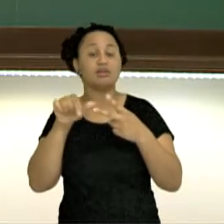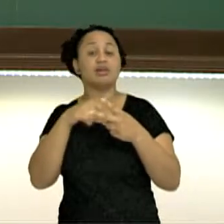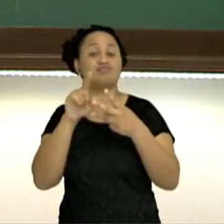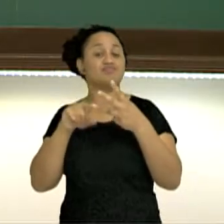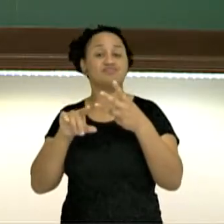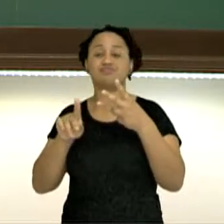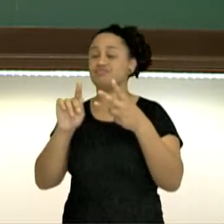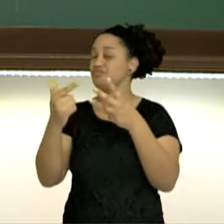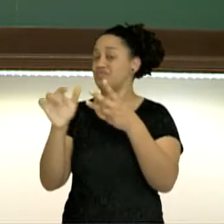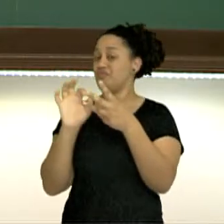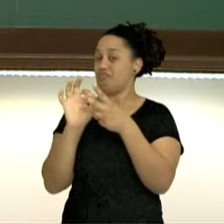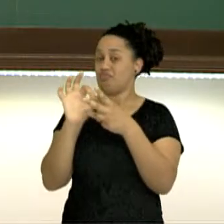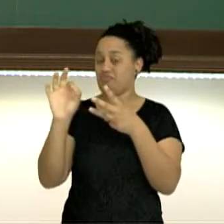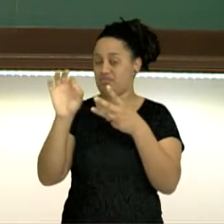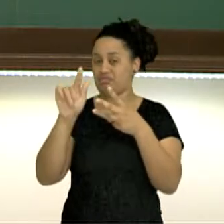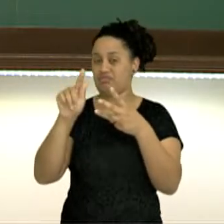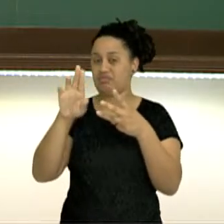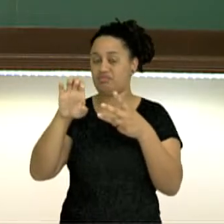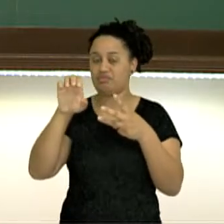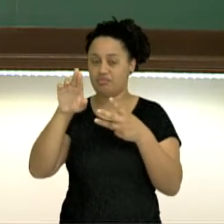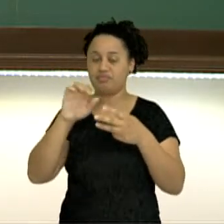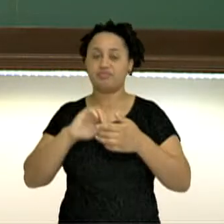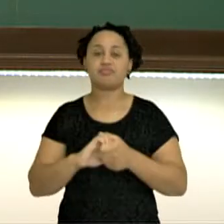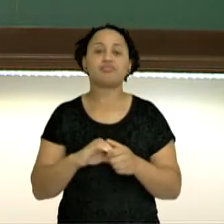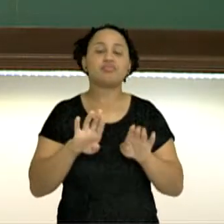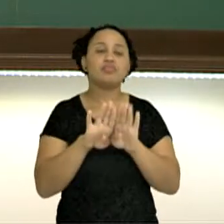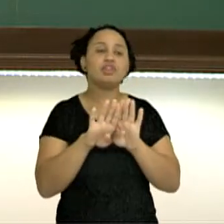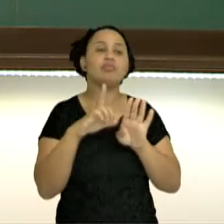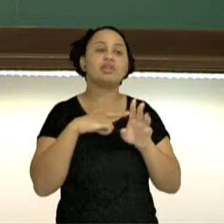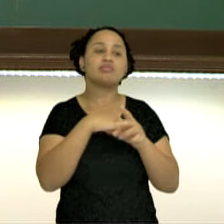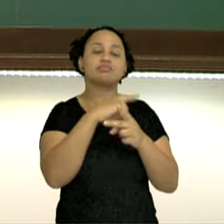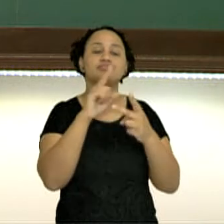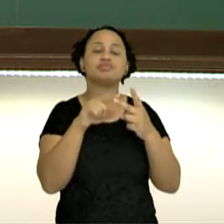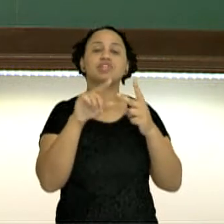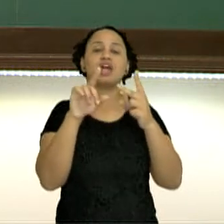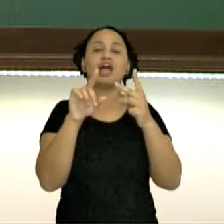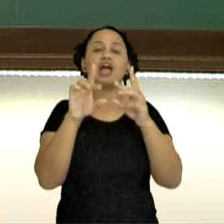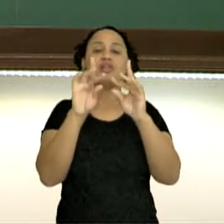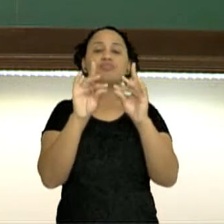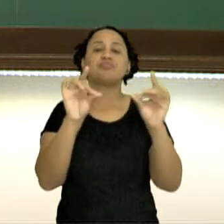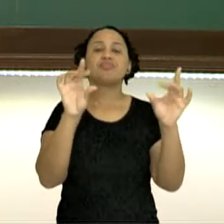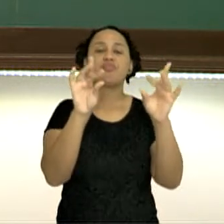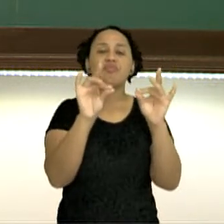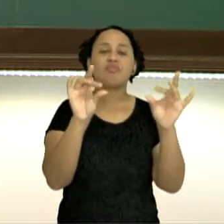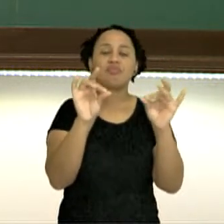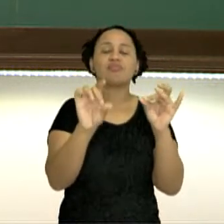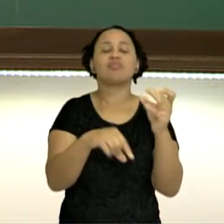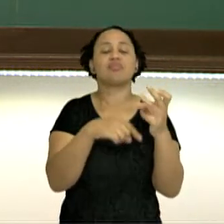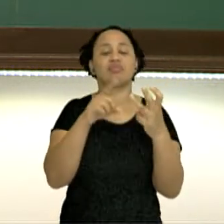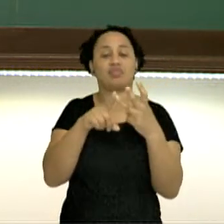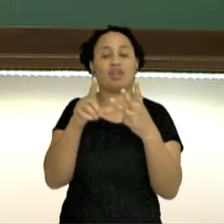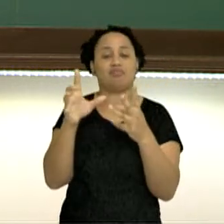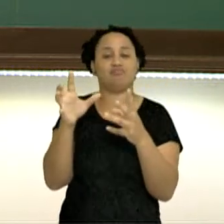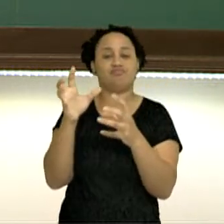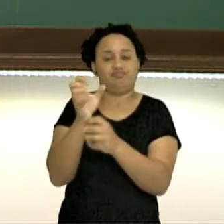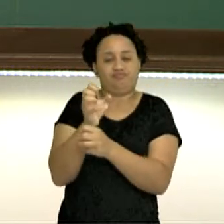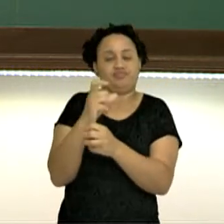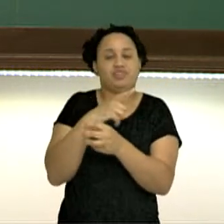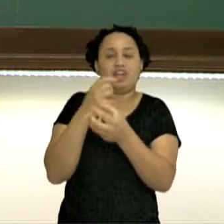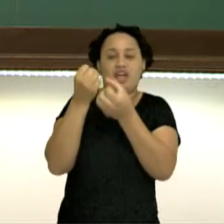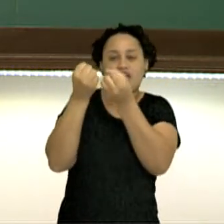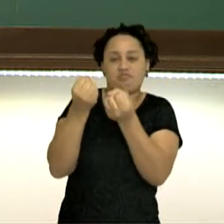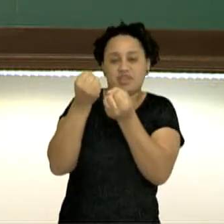Nós também temos a umidade, que é a quantidade de água disponível na atmosfera, e também a pressão, que é o peso